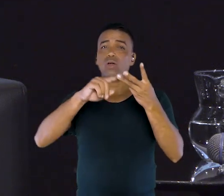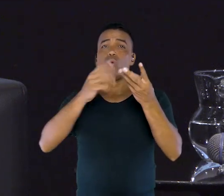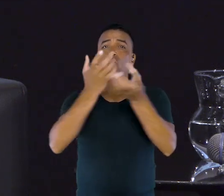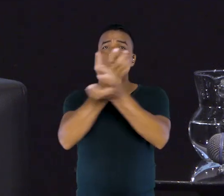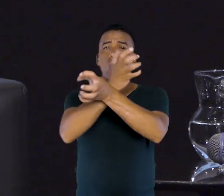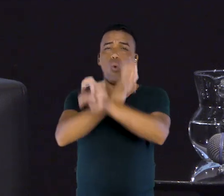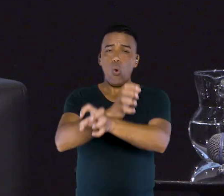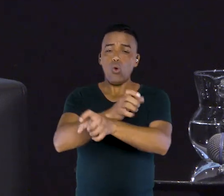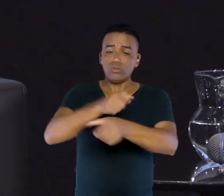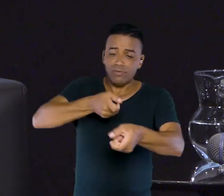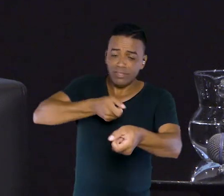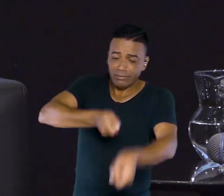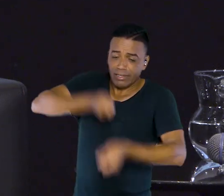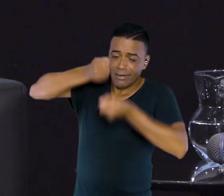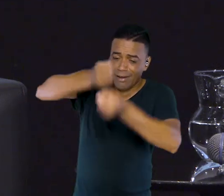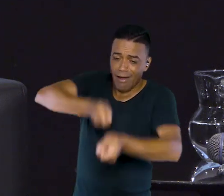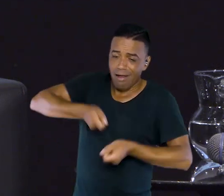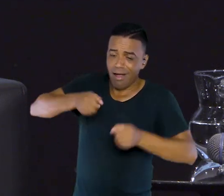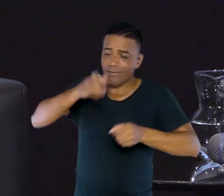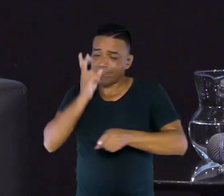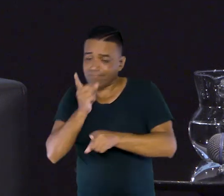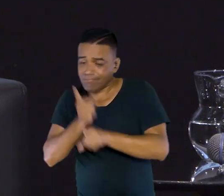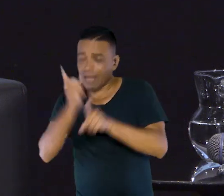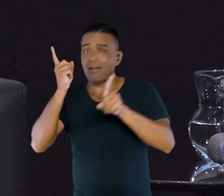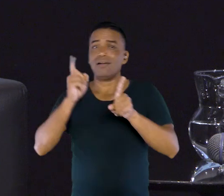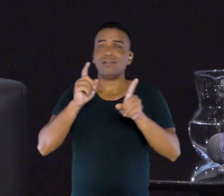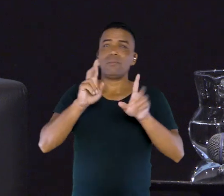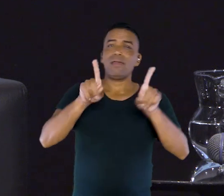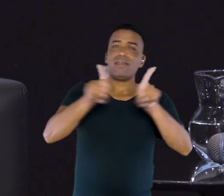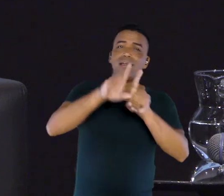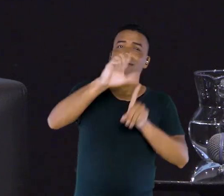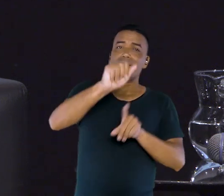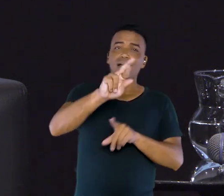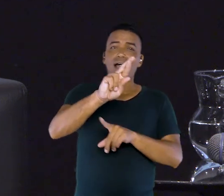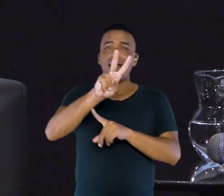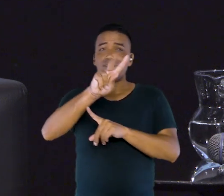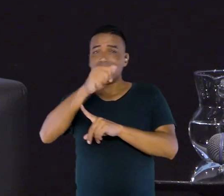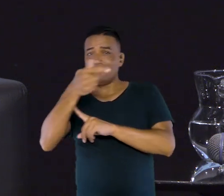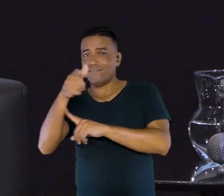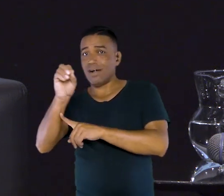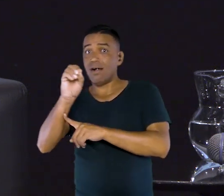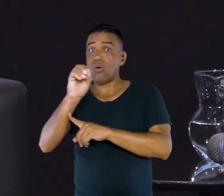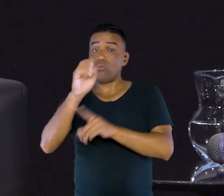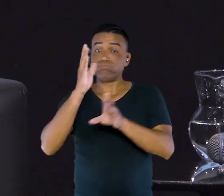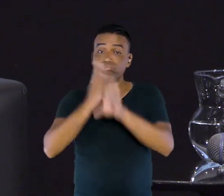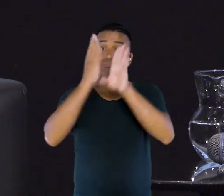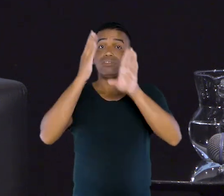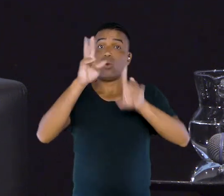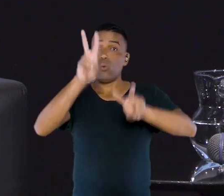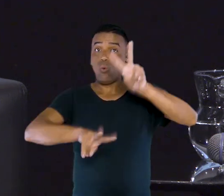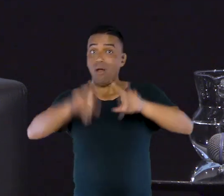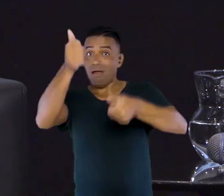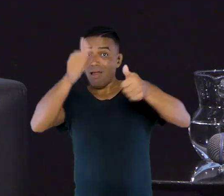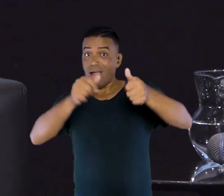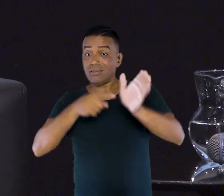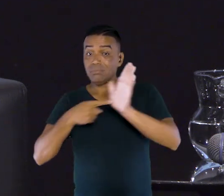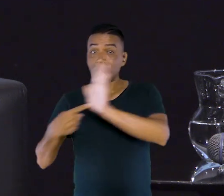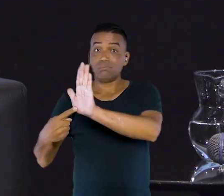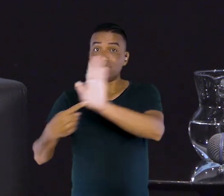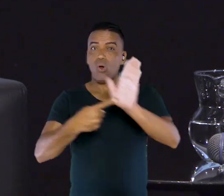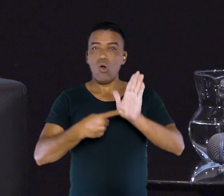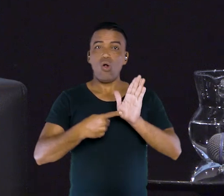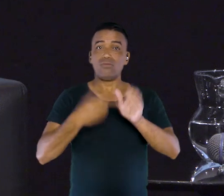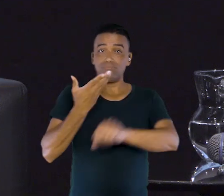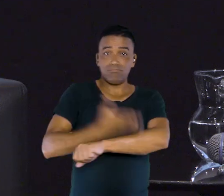a gente escava também, e esse tipo de análise, fragmentos de carvão que são encontrados nos sítios arqueológicos, e esse tipo de análise mostra para a